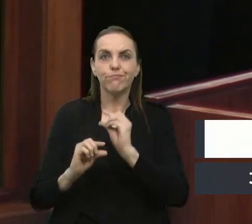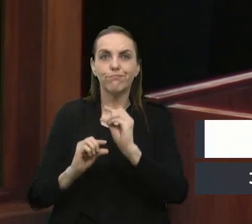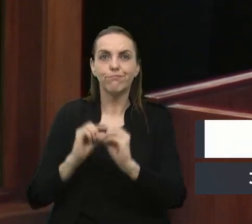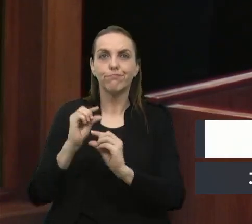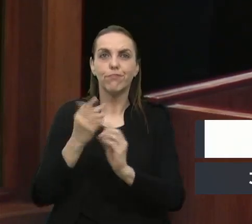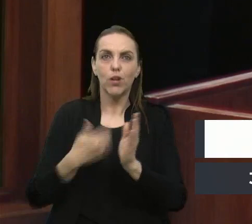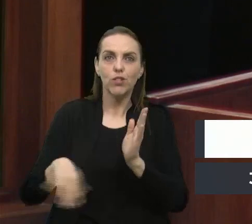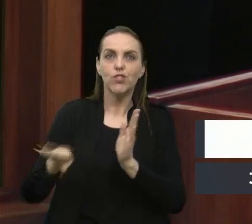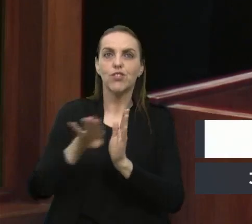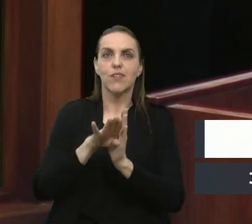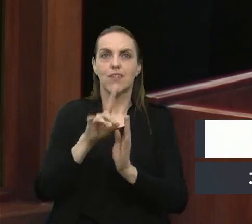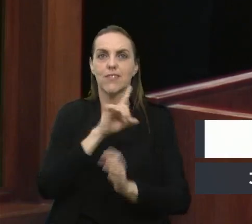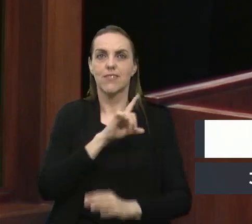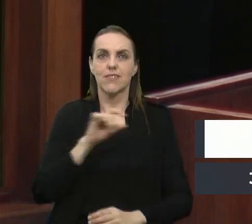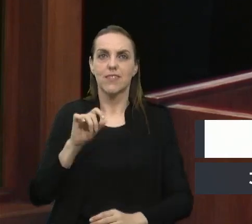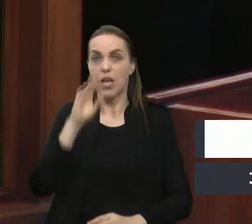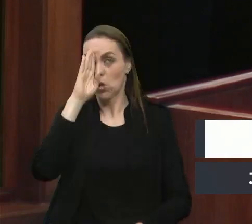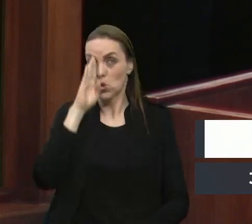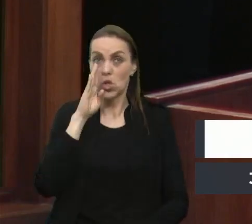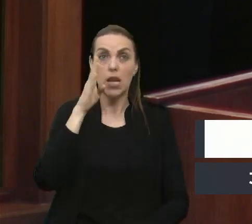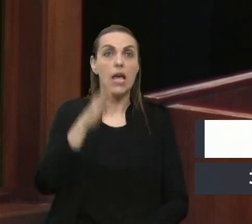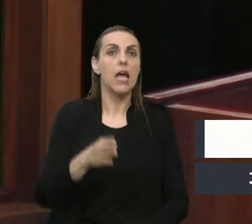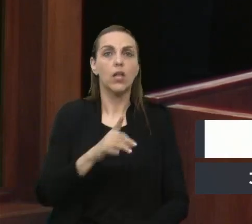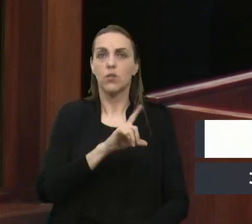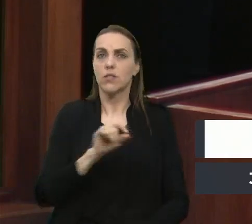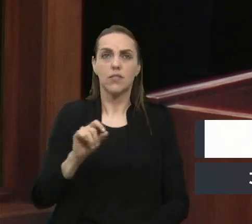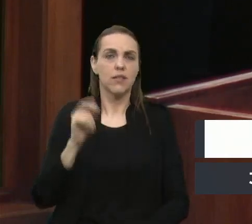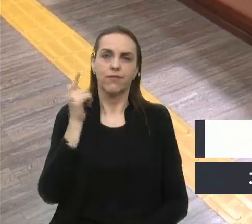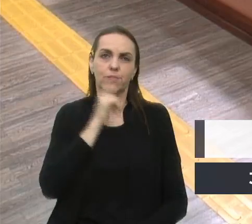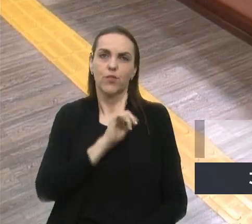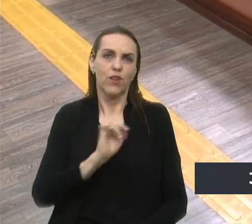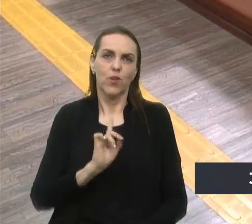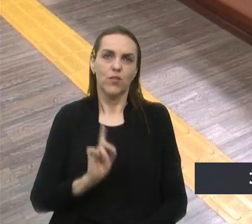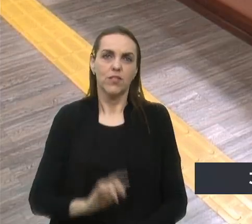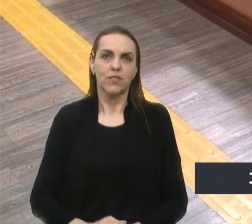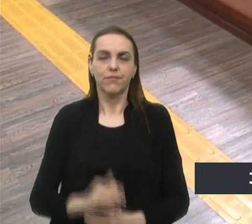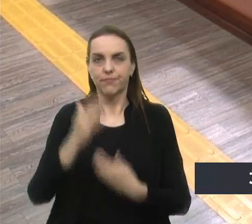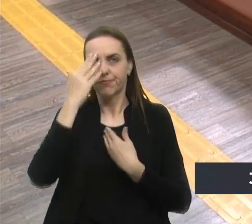conseguir diretamente os 100. Obrigado, presidente. Obrigado.